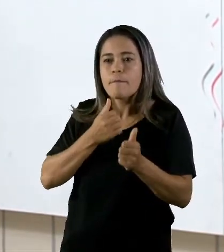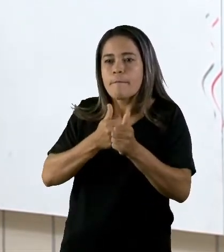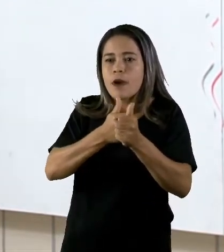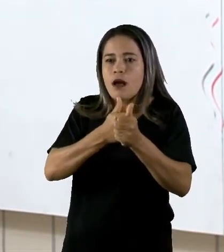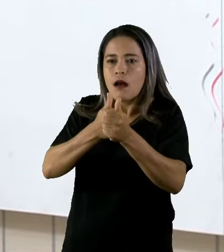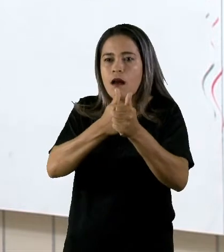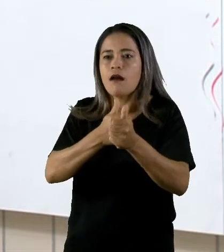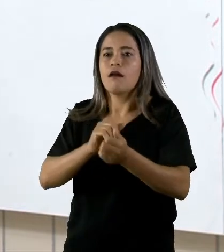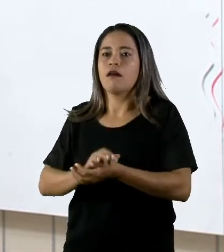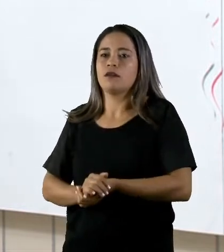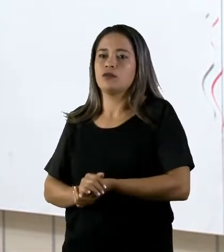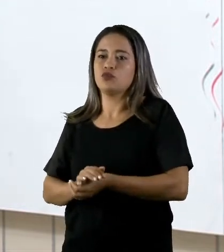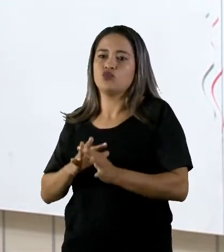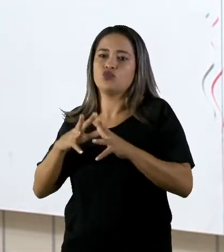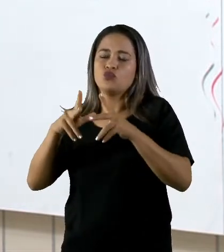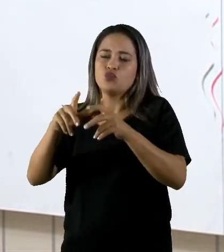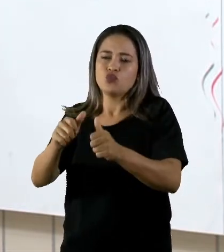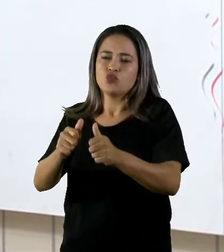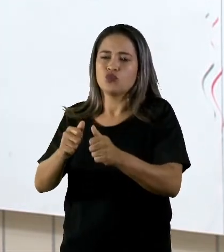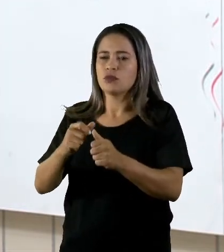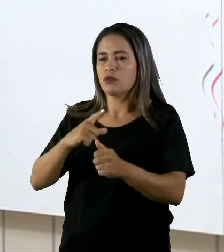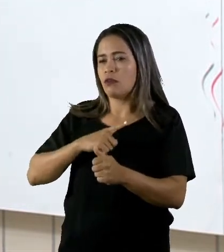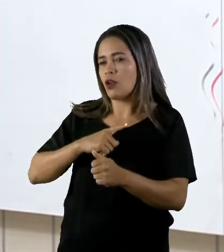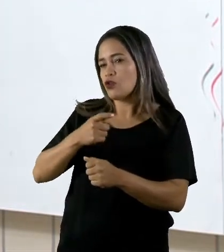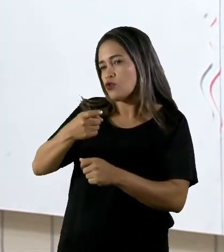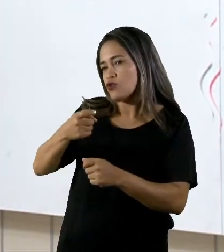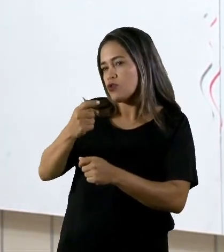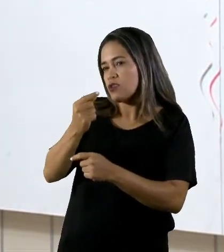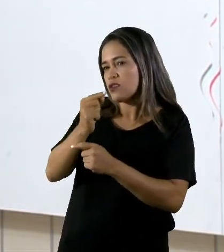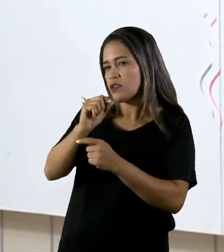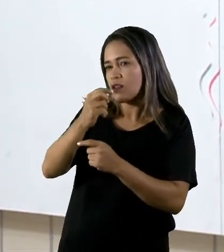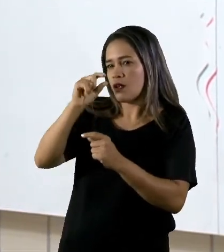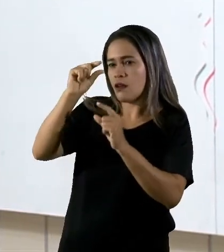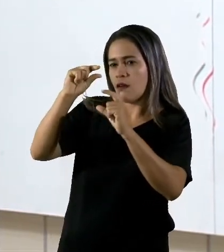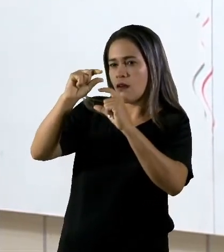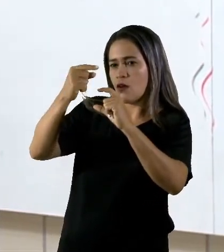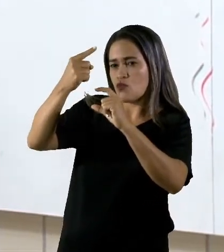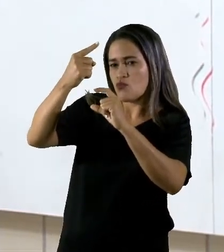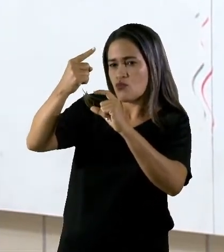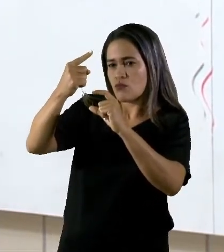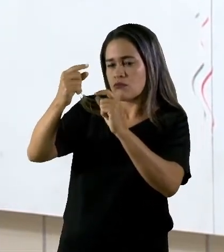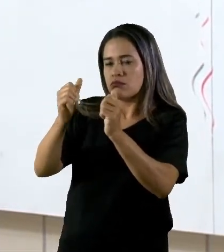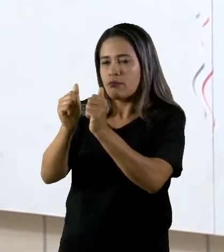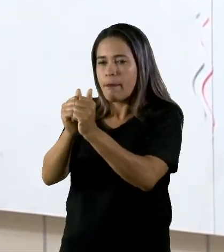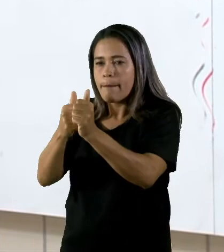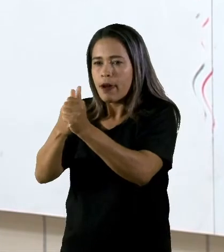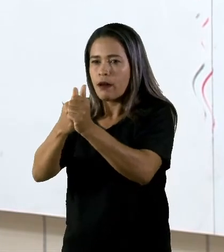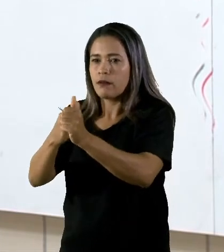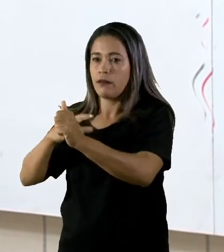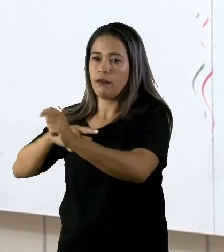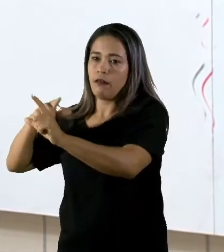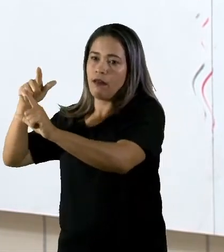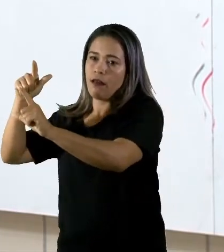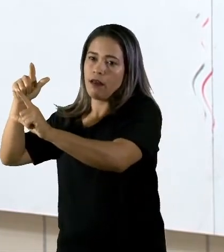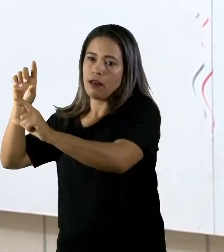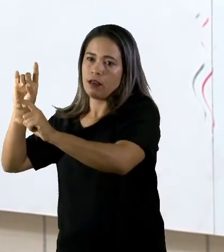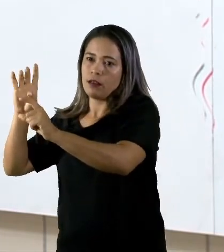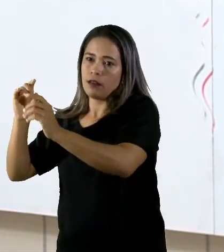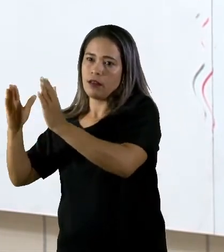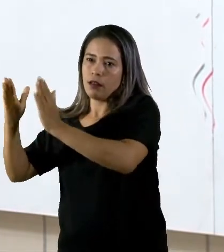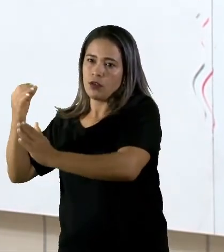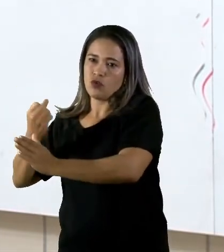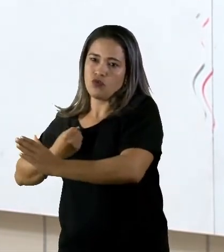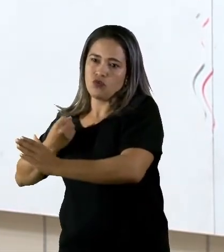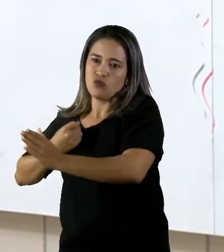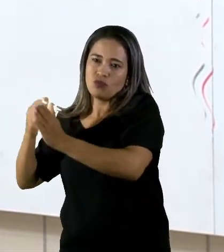cuidado de colocar tudo que é x de expoente 1 perto e o que é parte literal, tudo próximo, ok?